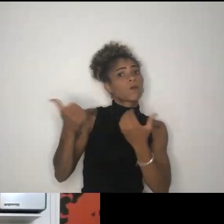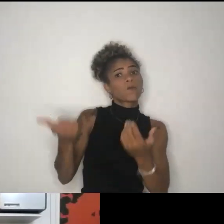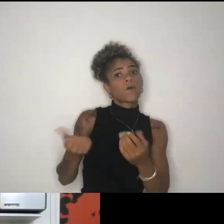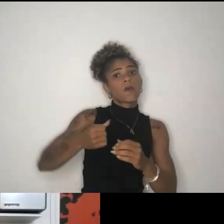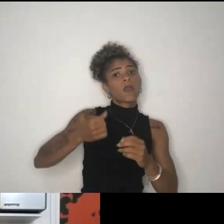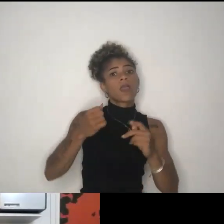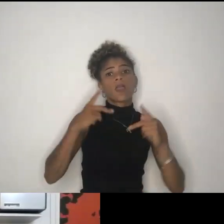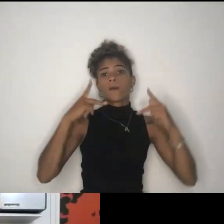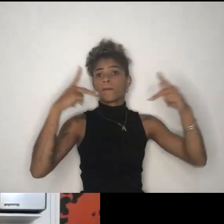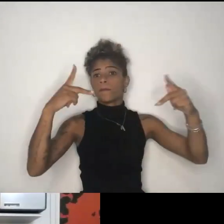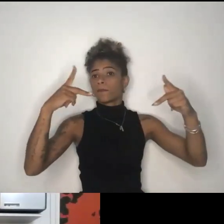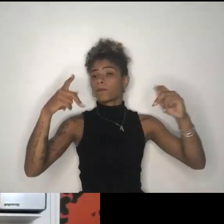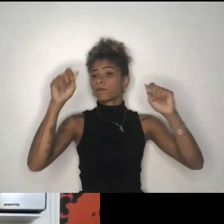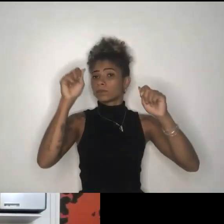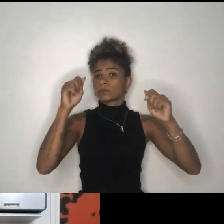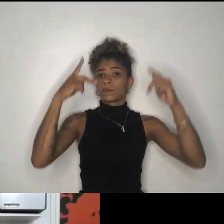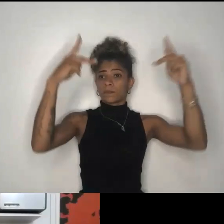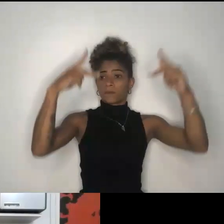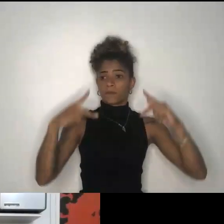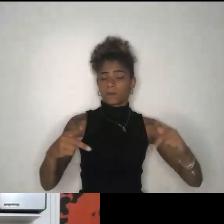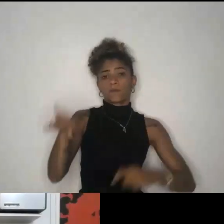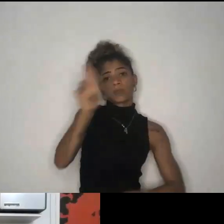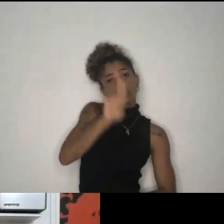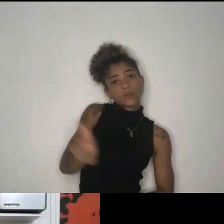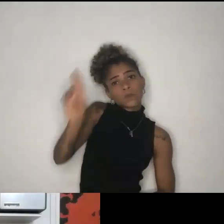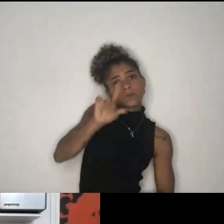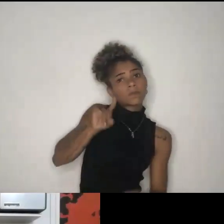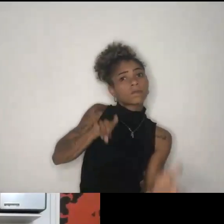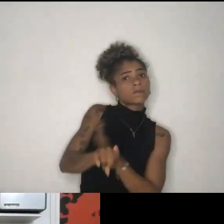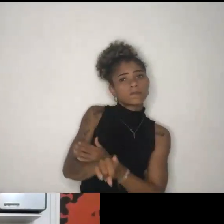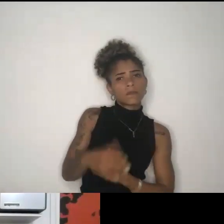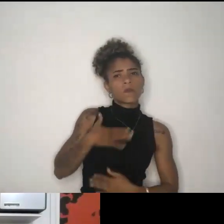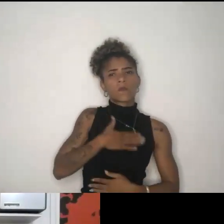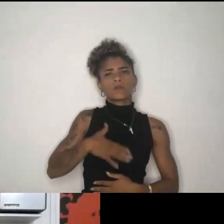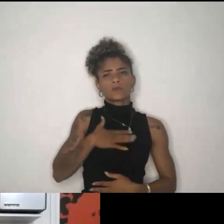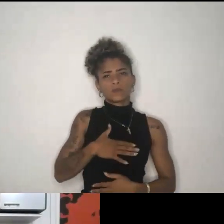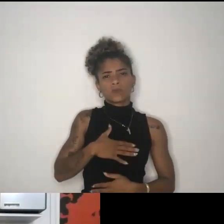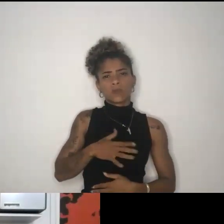gosta e utiliza que a Tatiana tá perguntando qual que você gostou